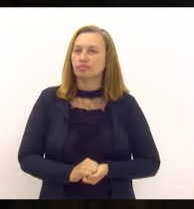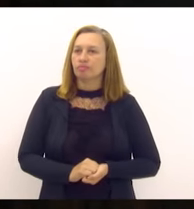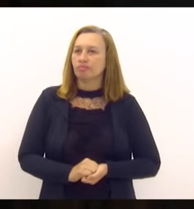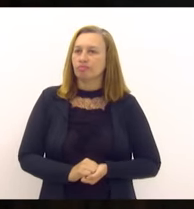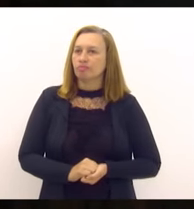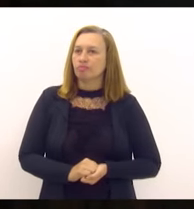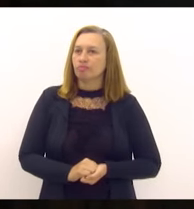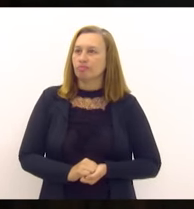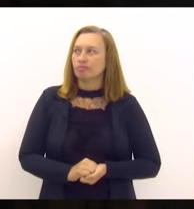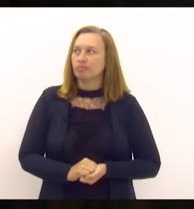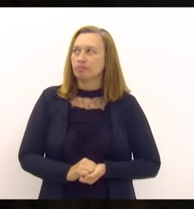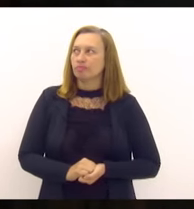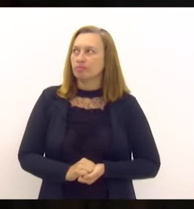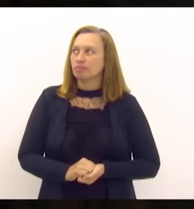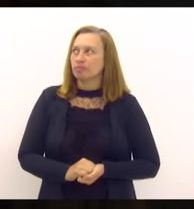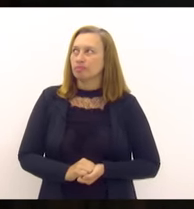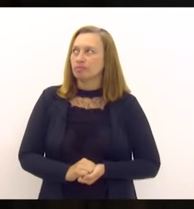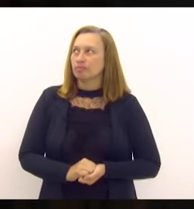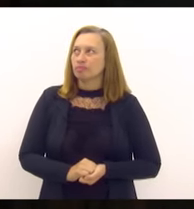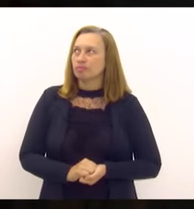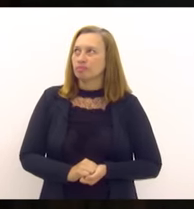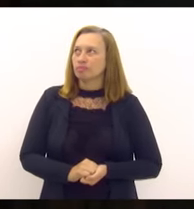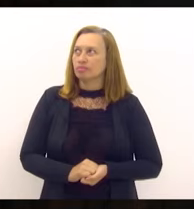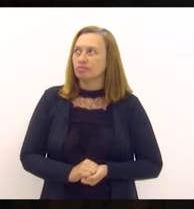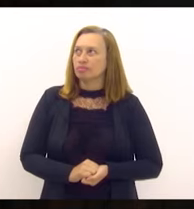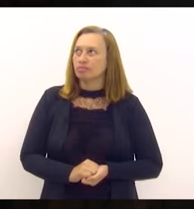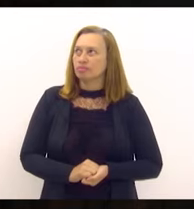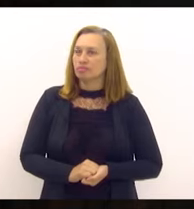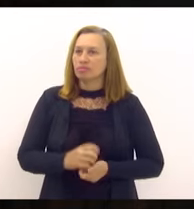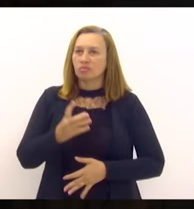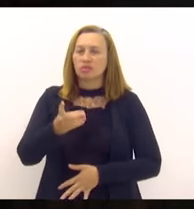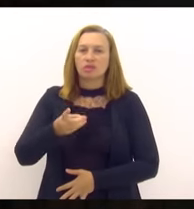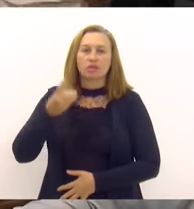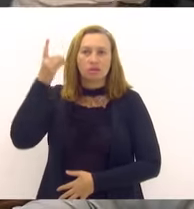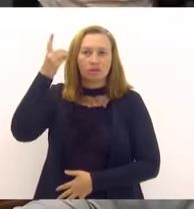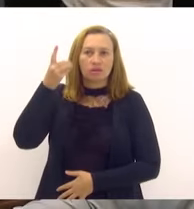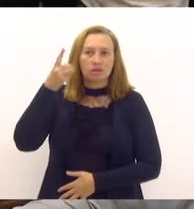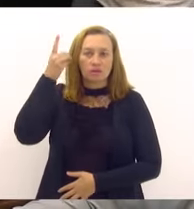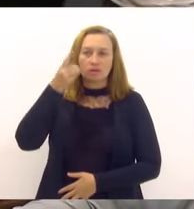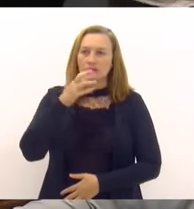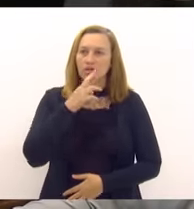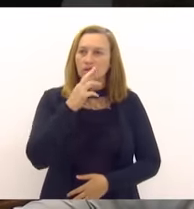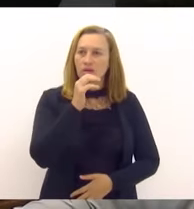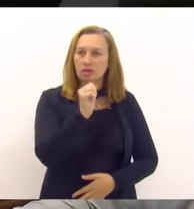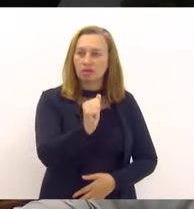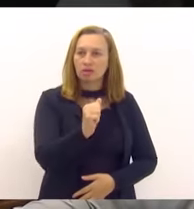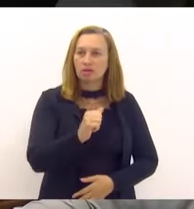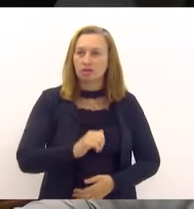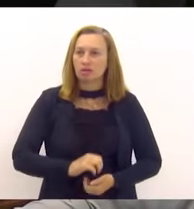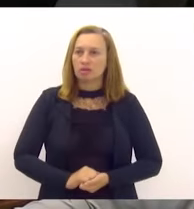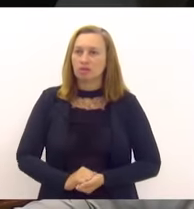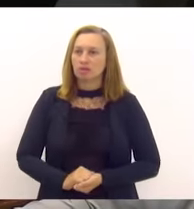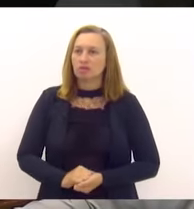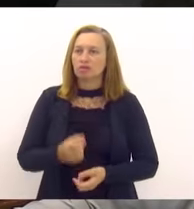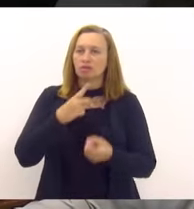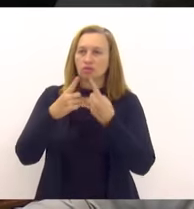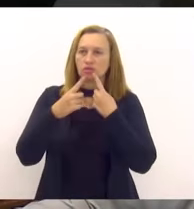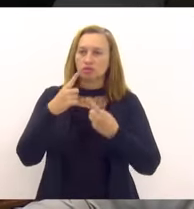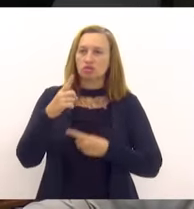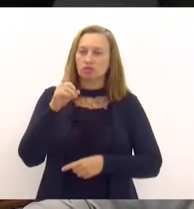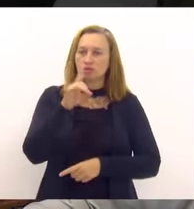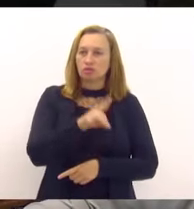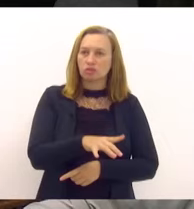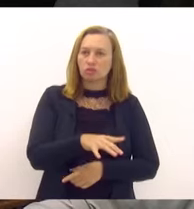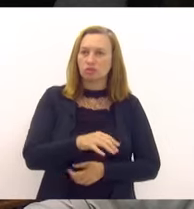pela Comissão de Constituição e Justiça, deputado Rodrigo Amorim. Vamos discutir ao final, por favor,